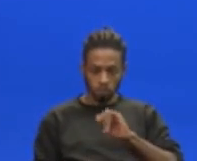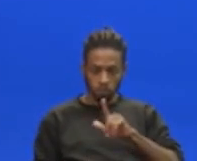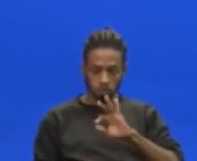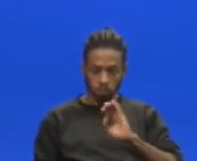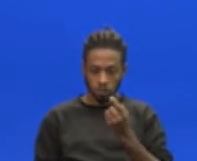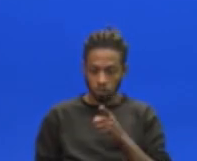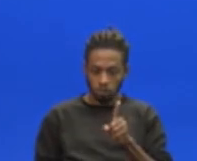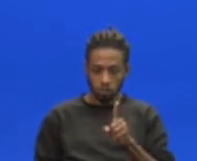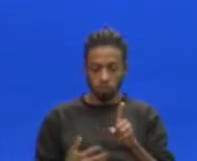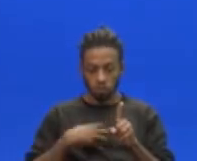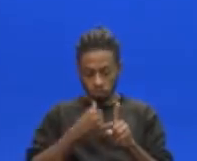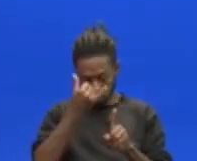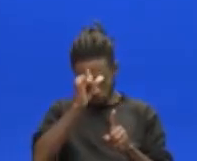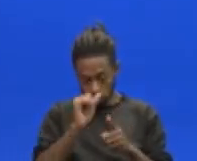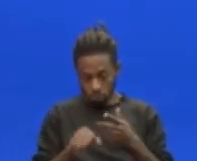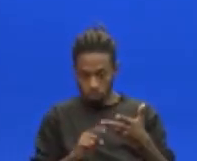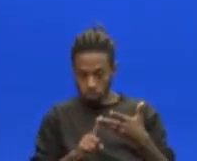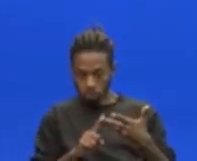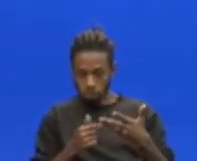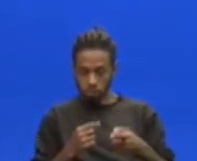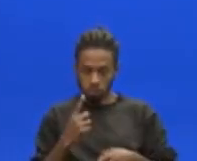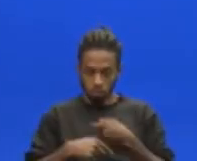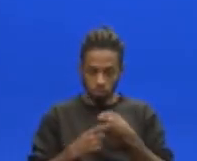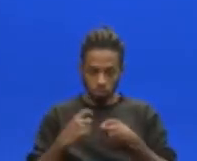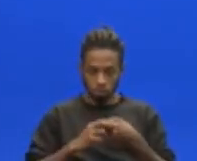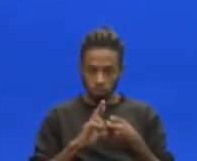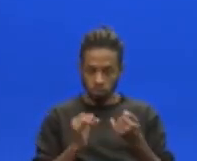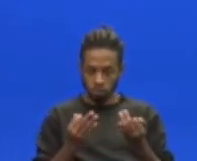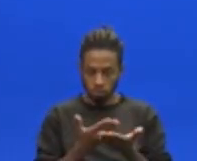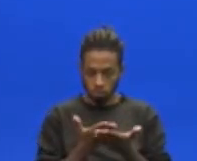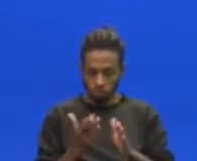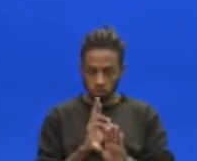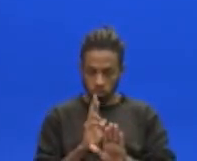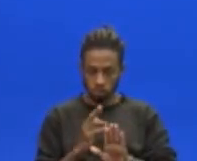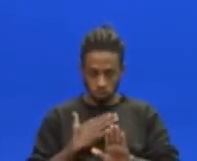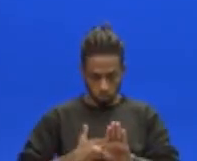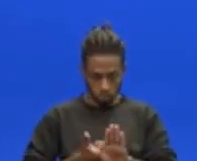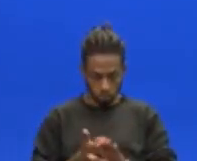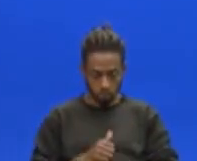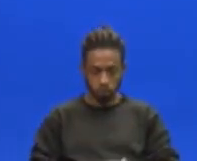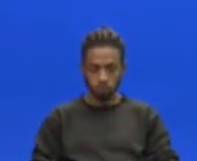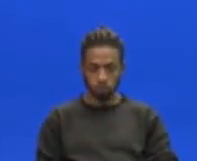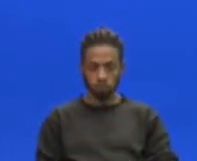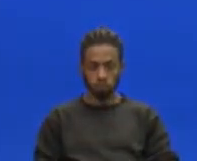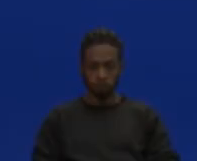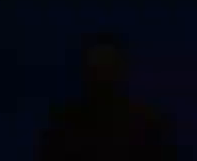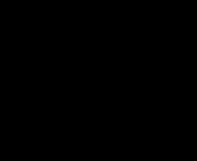prevenção terciária. Então, daqui a pouco a gente volta com a resposta dessa interatividade, ok?